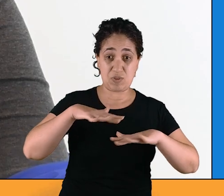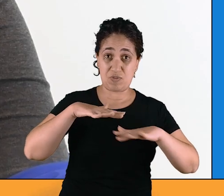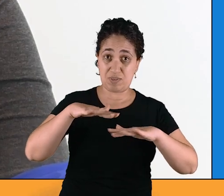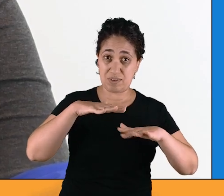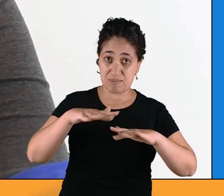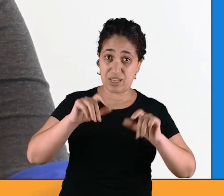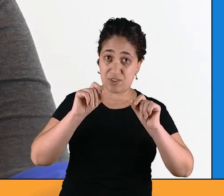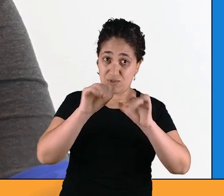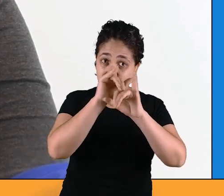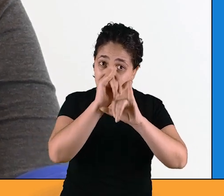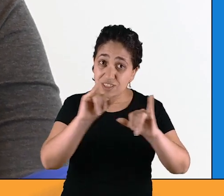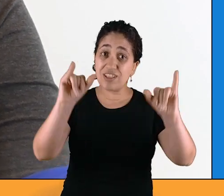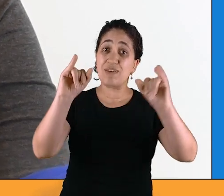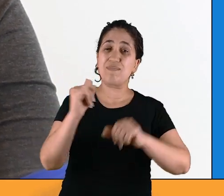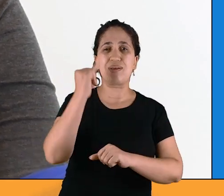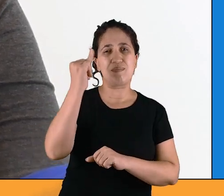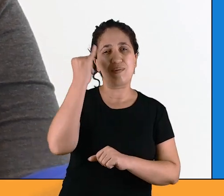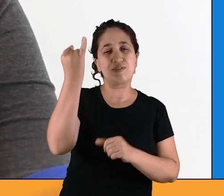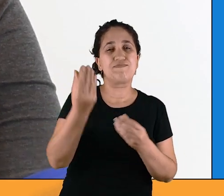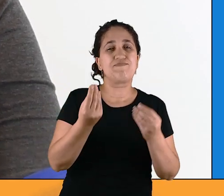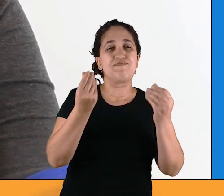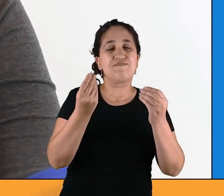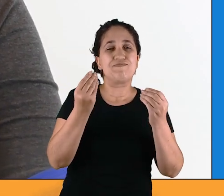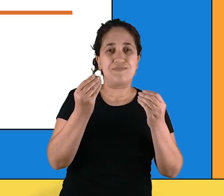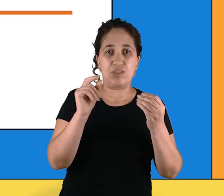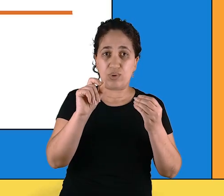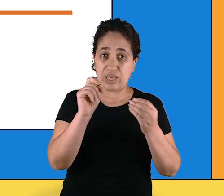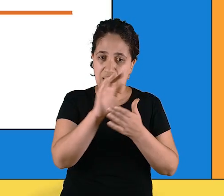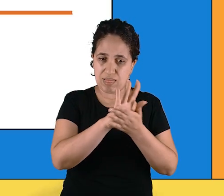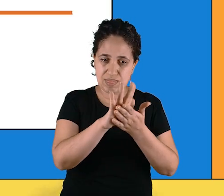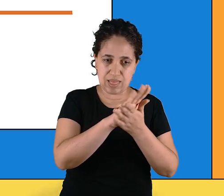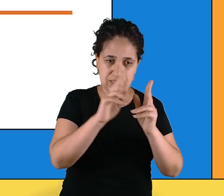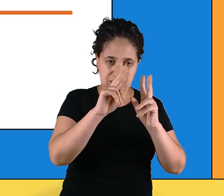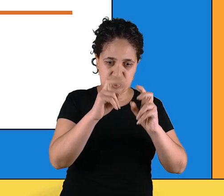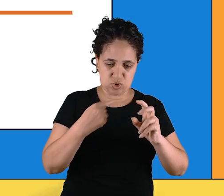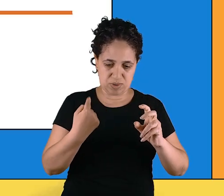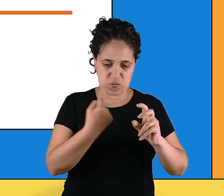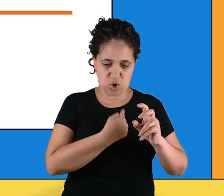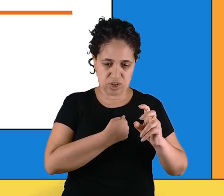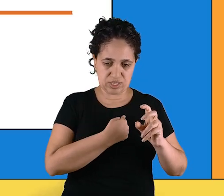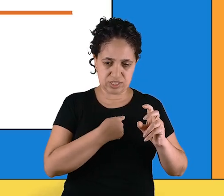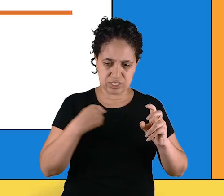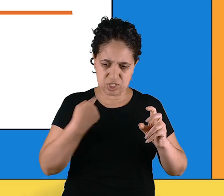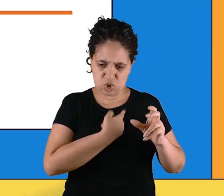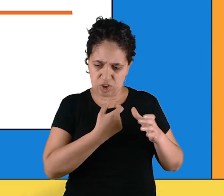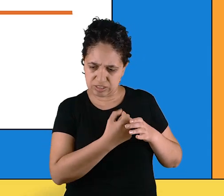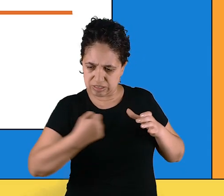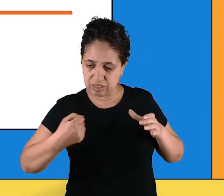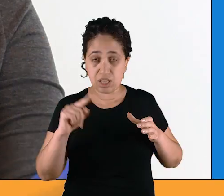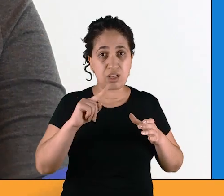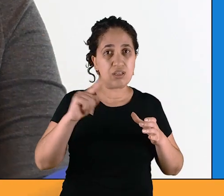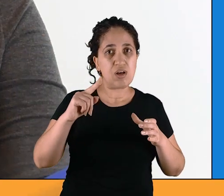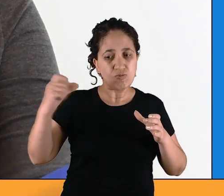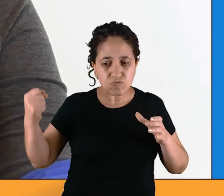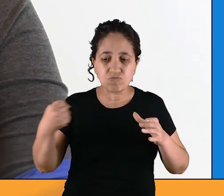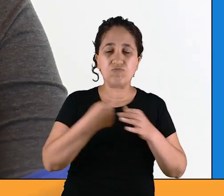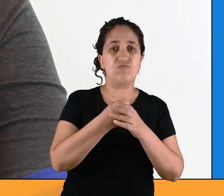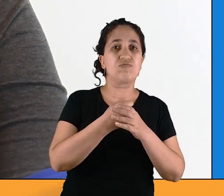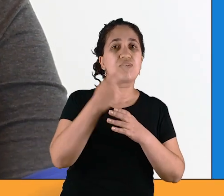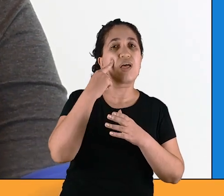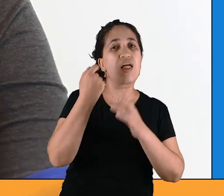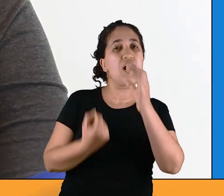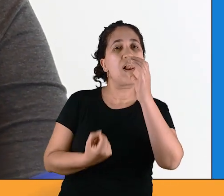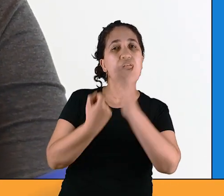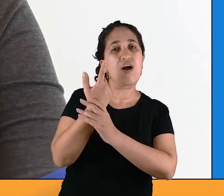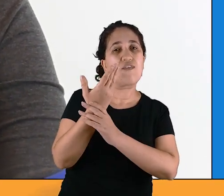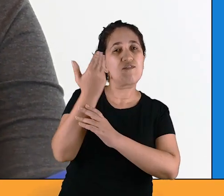tem um lema que é muito importante e muito caro, que é o nada sobre nós sem nós. Esse lema, né, ele